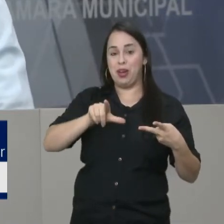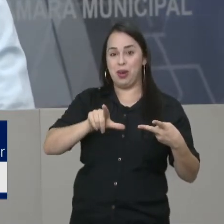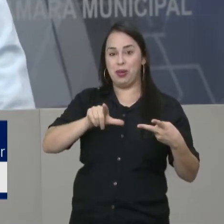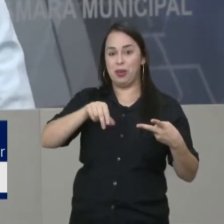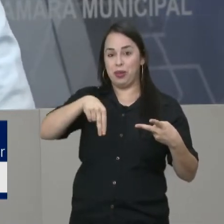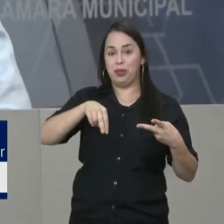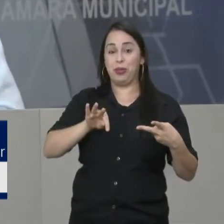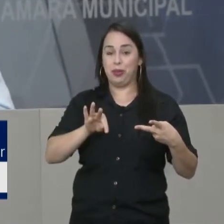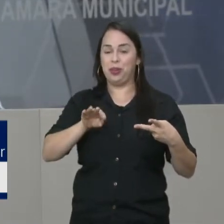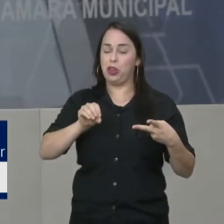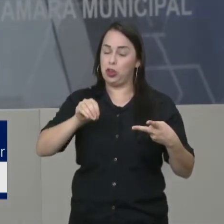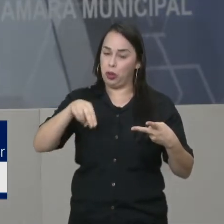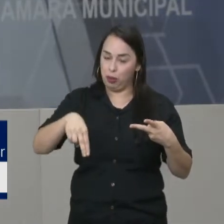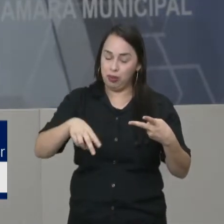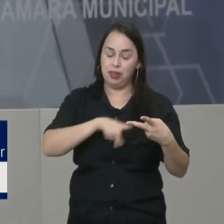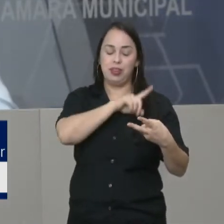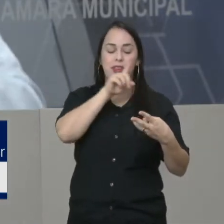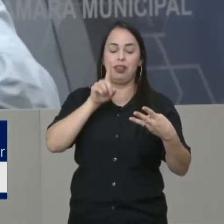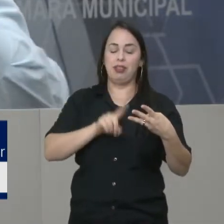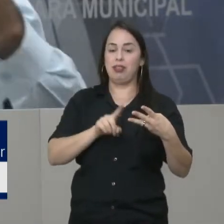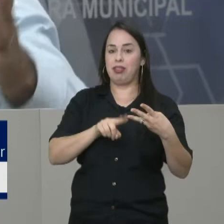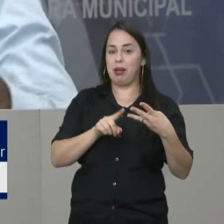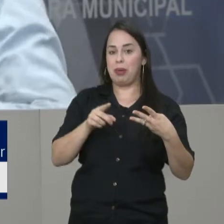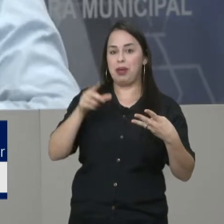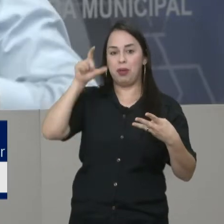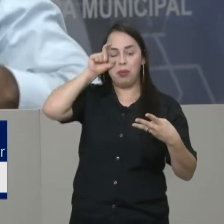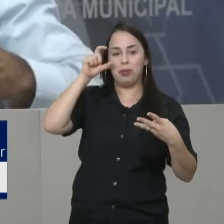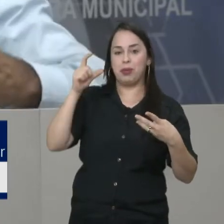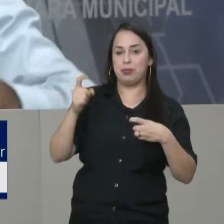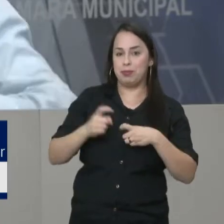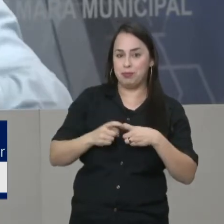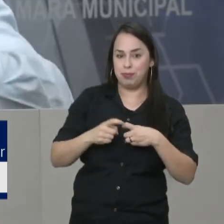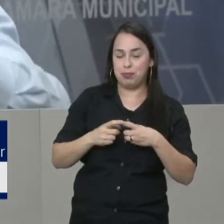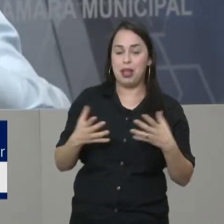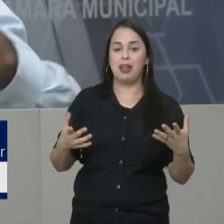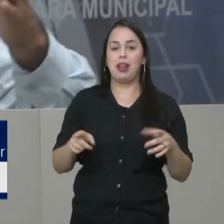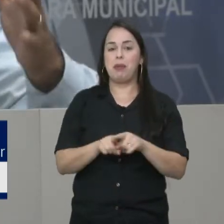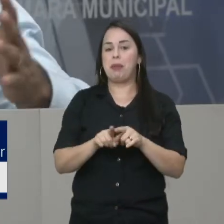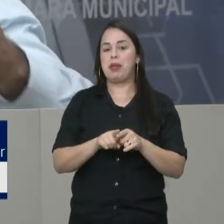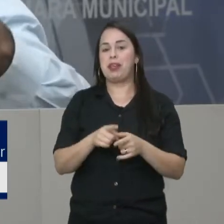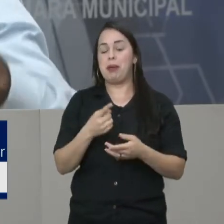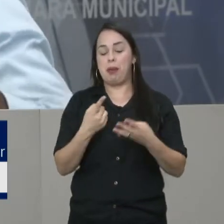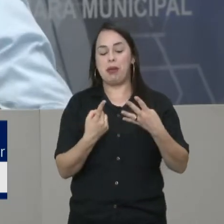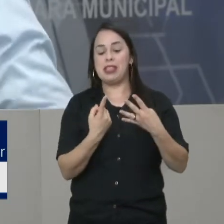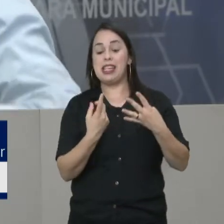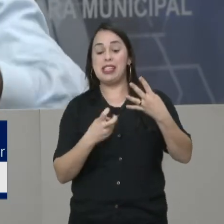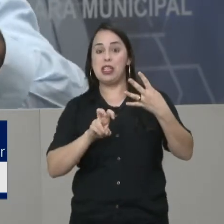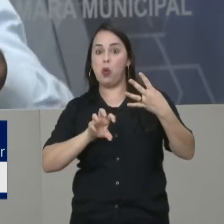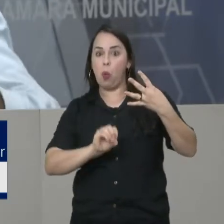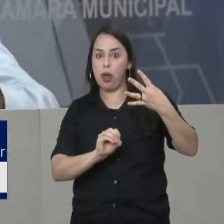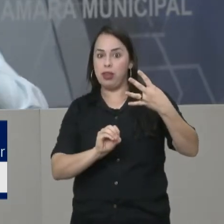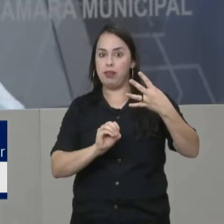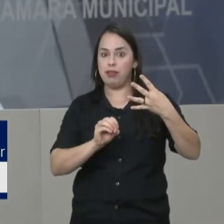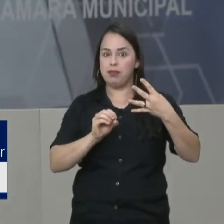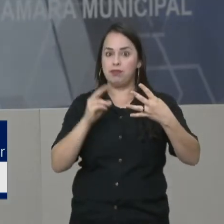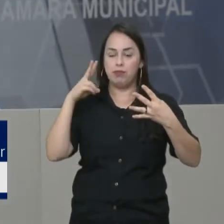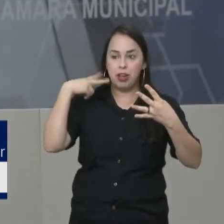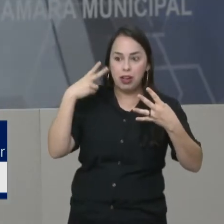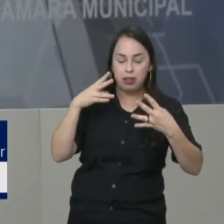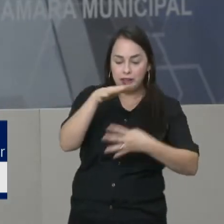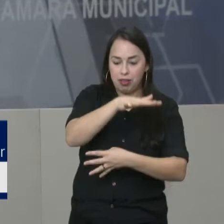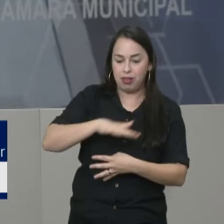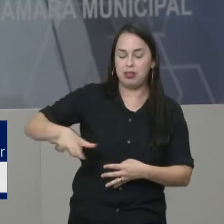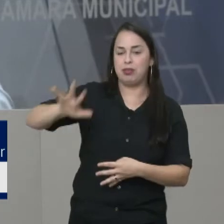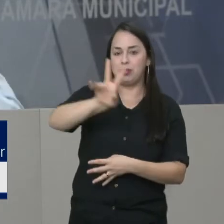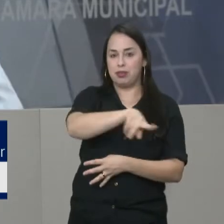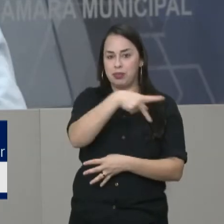evento, maravilhoso evento, realizado aqui pelos vereadores desta casa e outros 150 vereadores de toda a região do